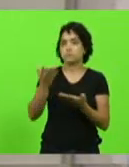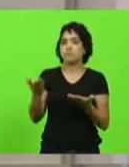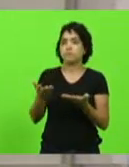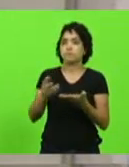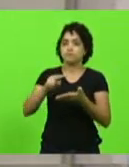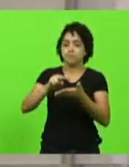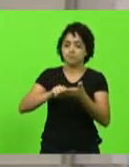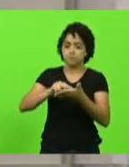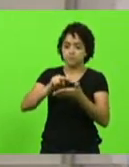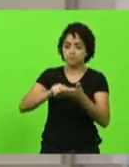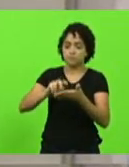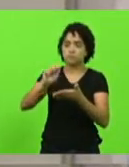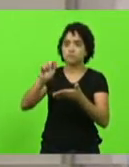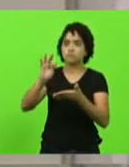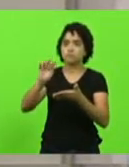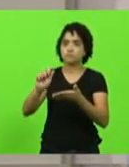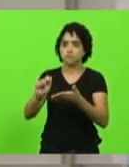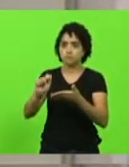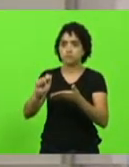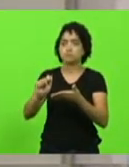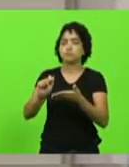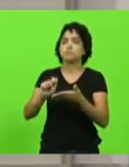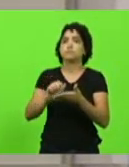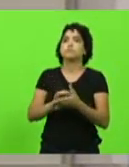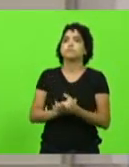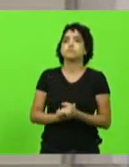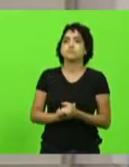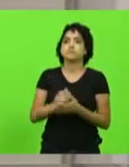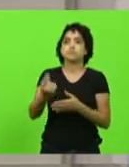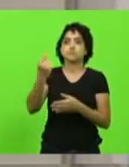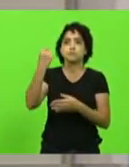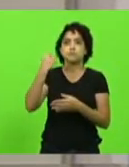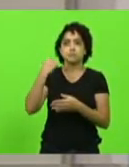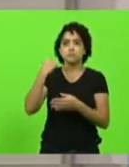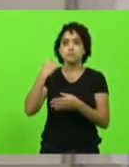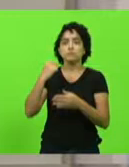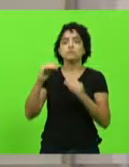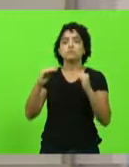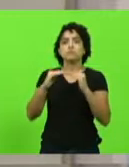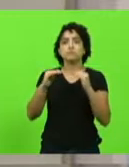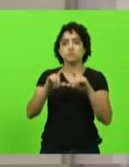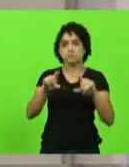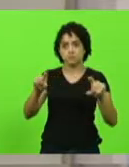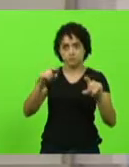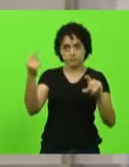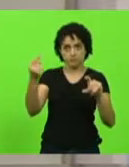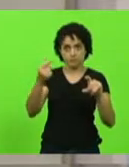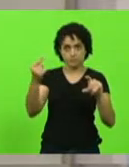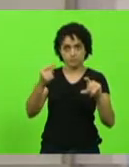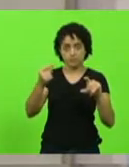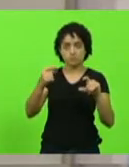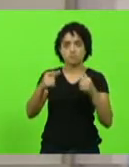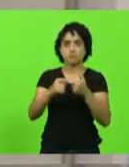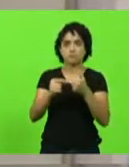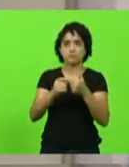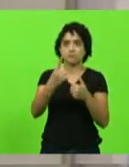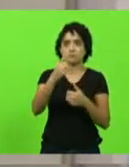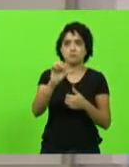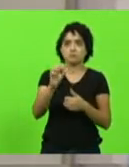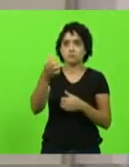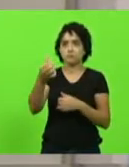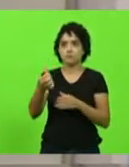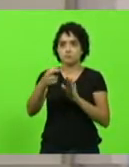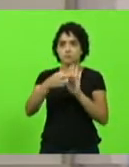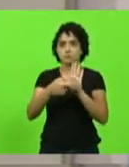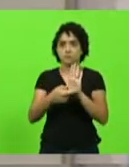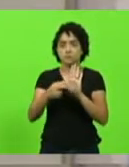como secretário ad hoc, proceder à leitura da ata da sessão anterior, que, em consonância com o parágrafo 1º do artigo 106 do